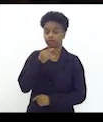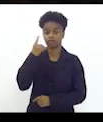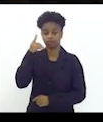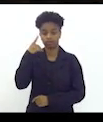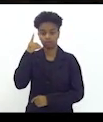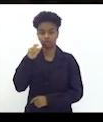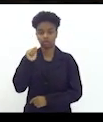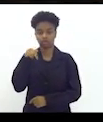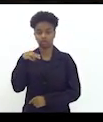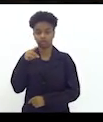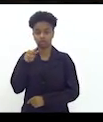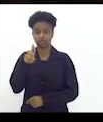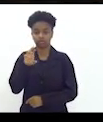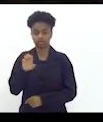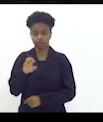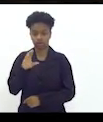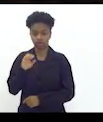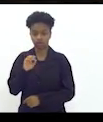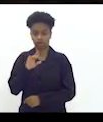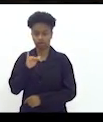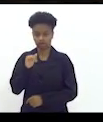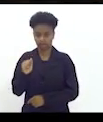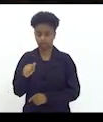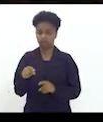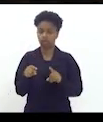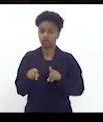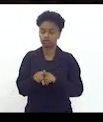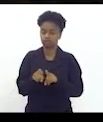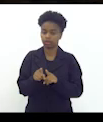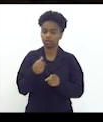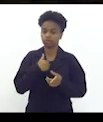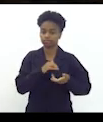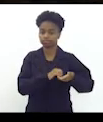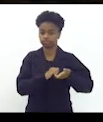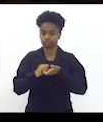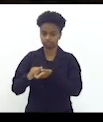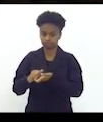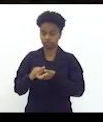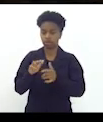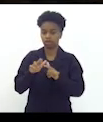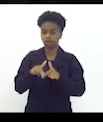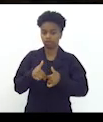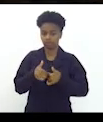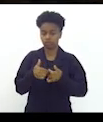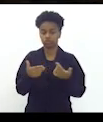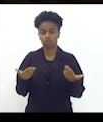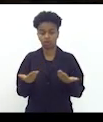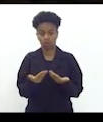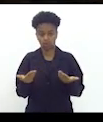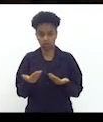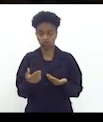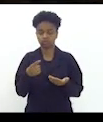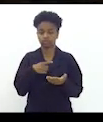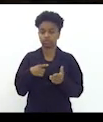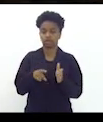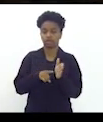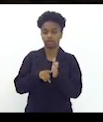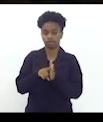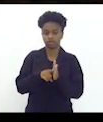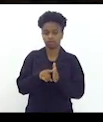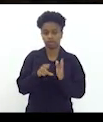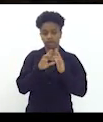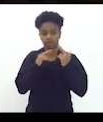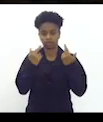Correia, eu queria também saudá-lo pela audiência pública de hoje, que eu